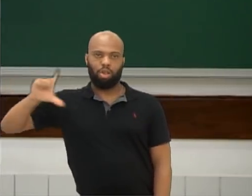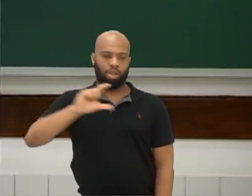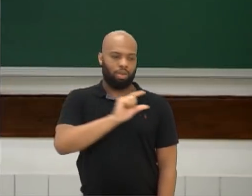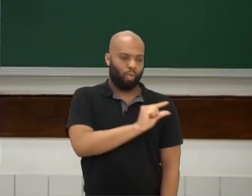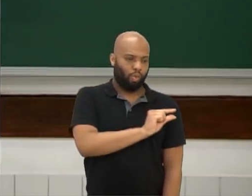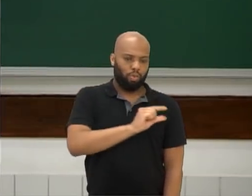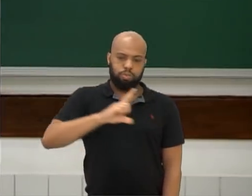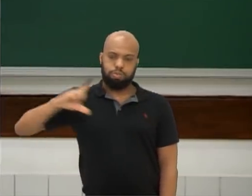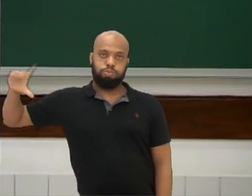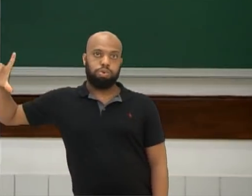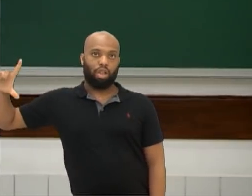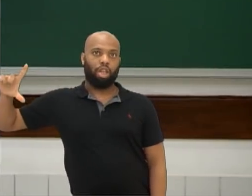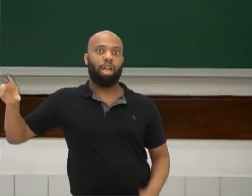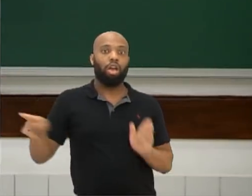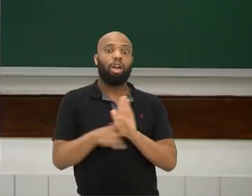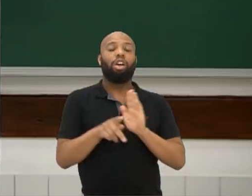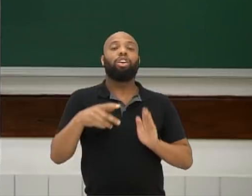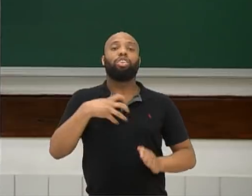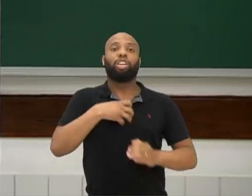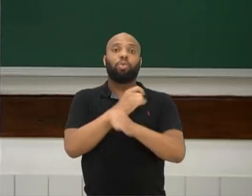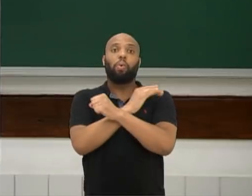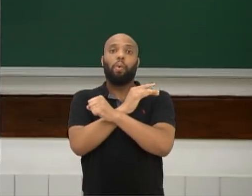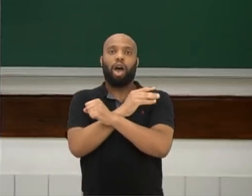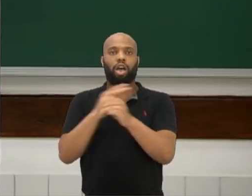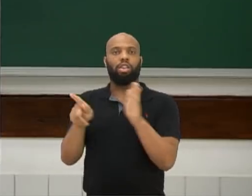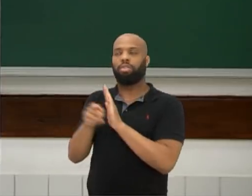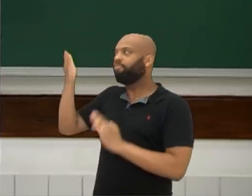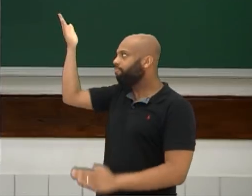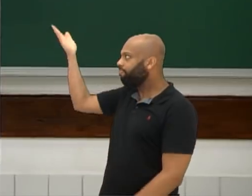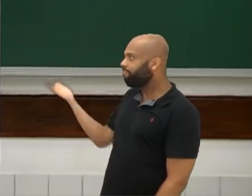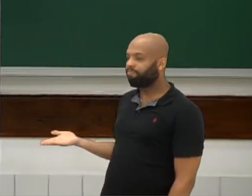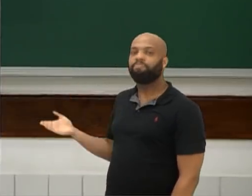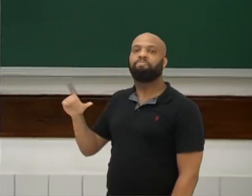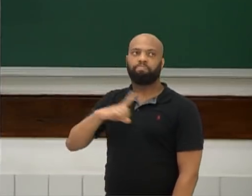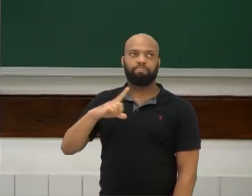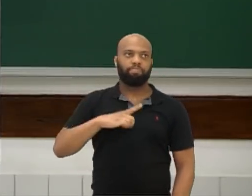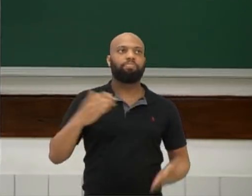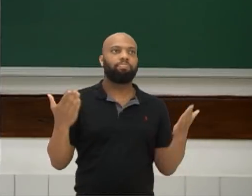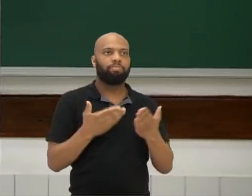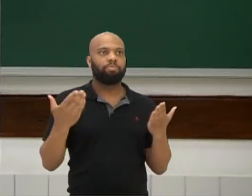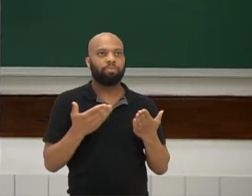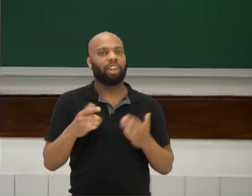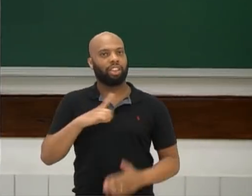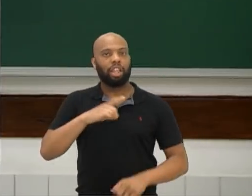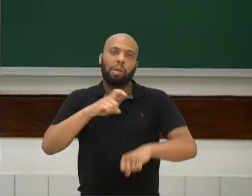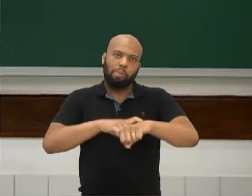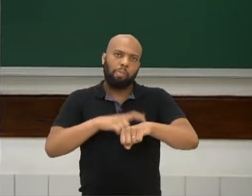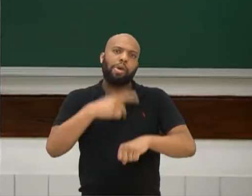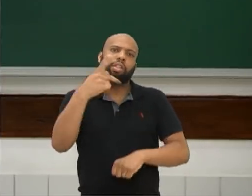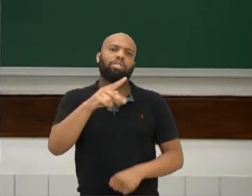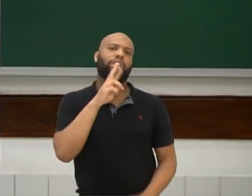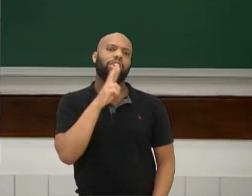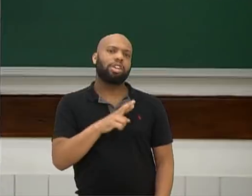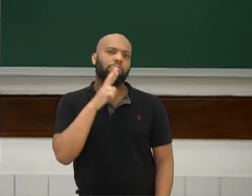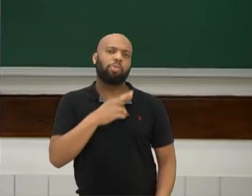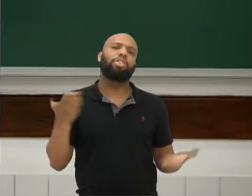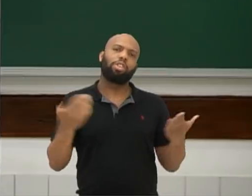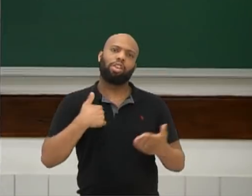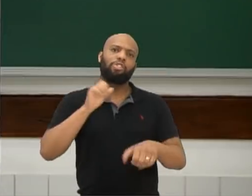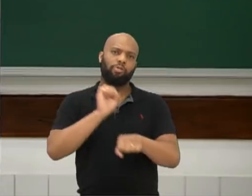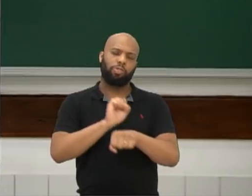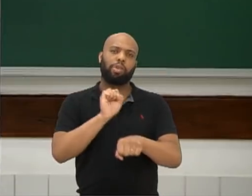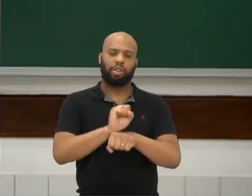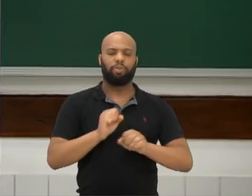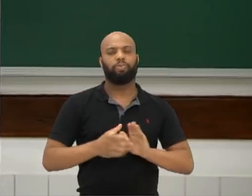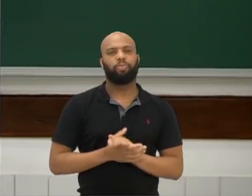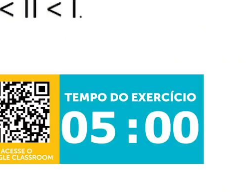maior, do caráter ácido dessas 5 substâncias. Está aí na tela para você, é só fazer aí que eu vou